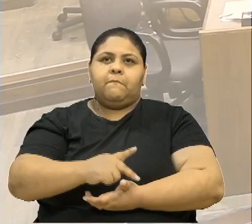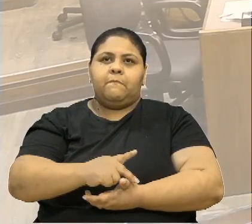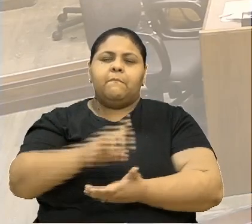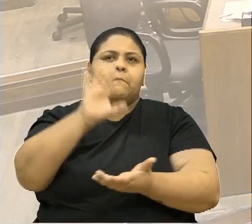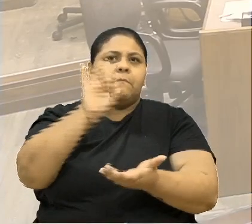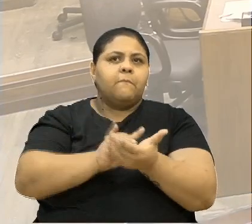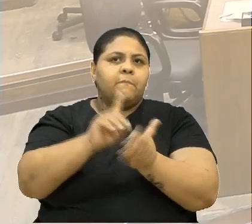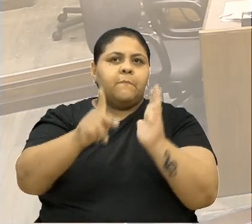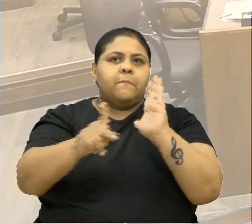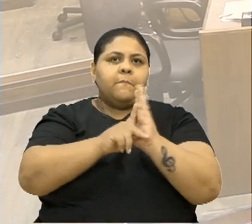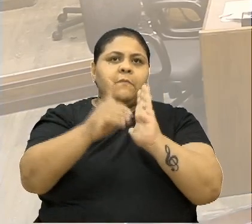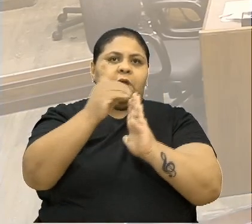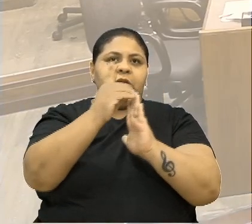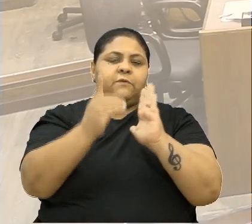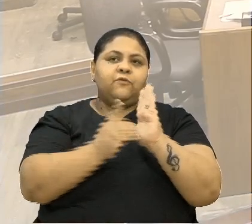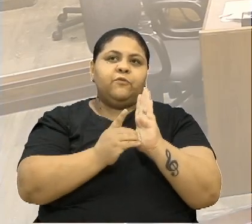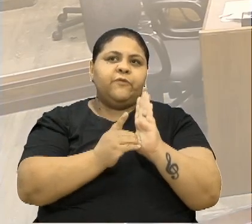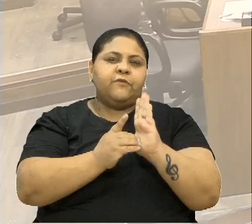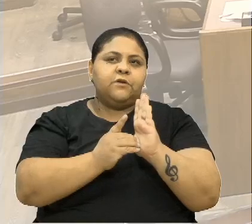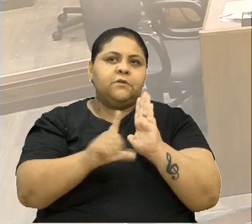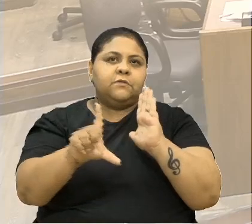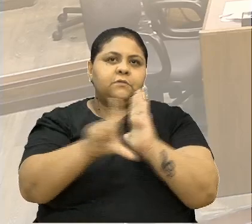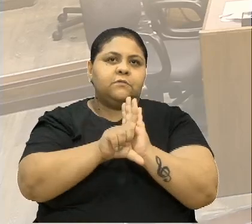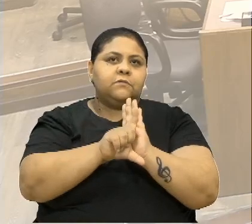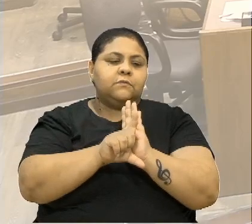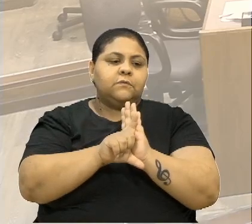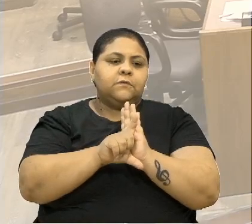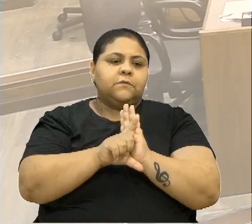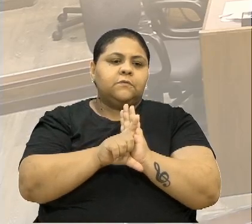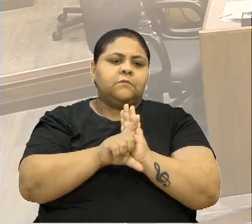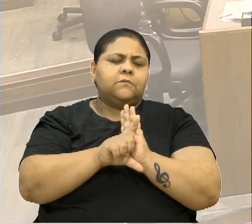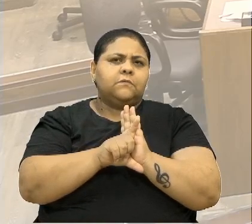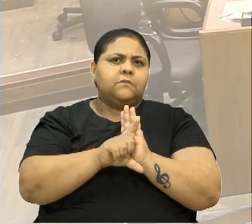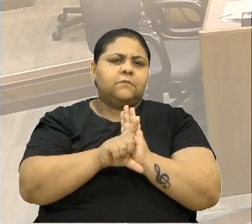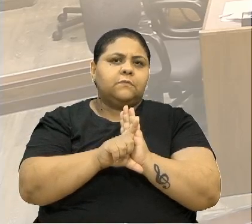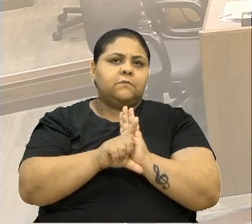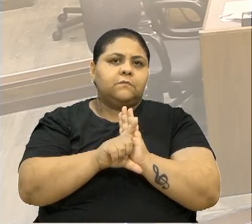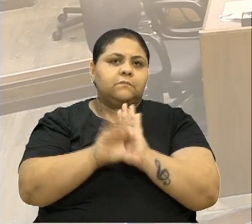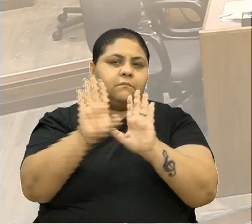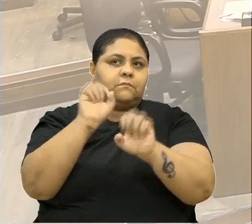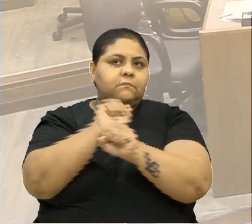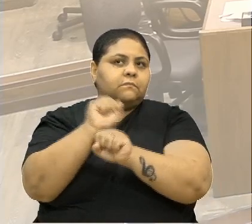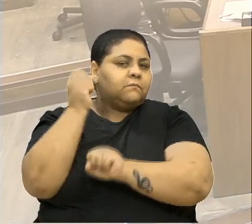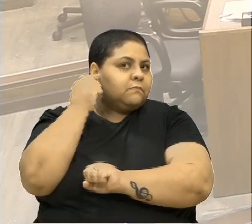do projeto de decreto legislativo 22/2024, contido no processo número